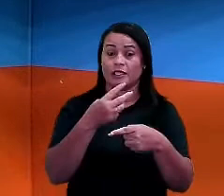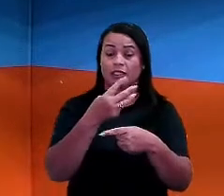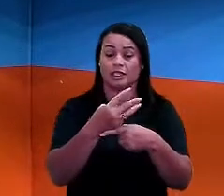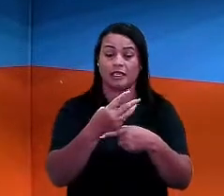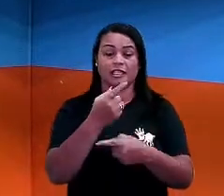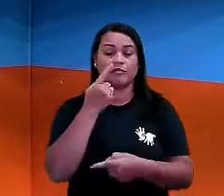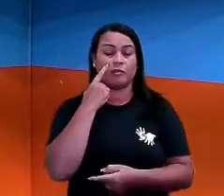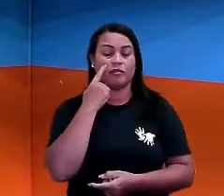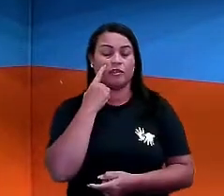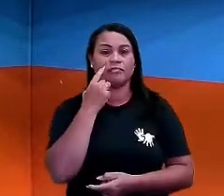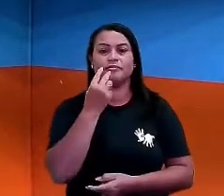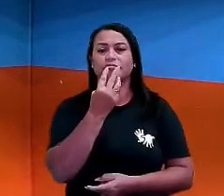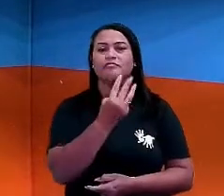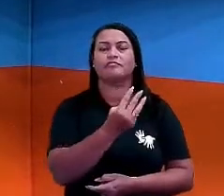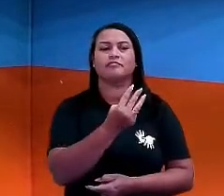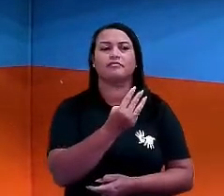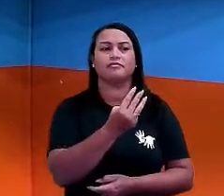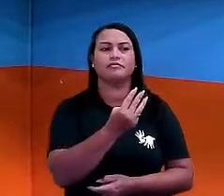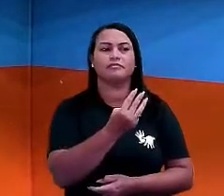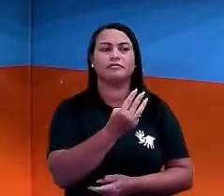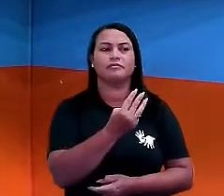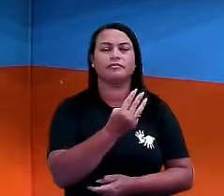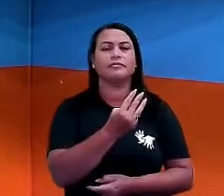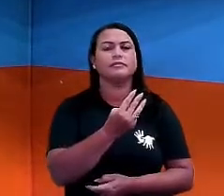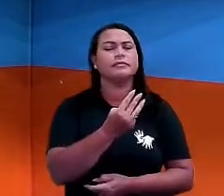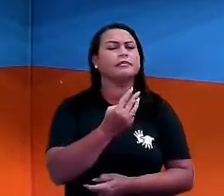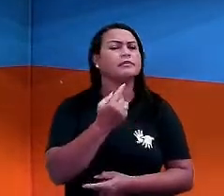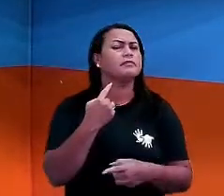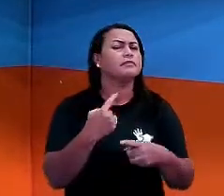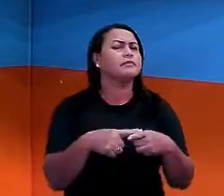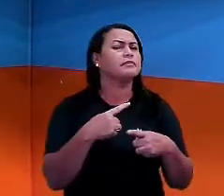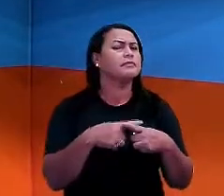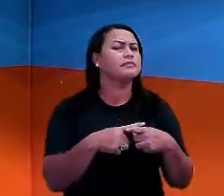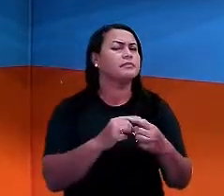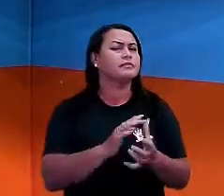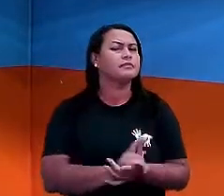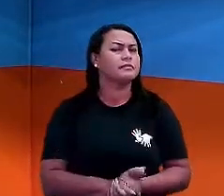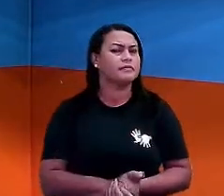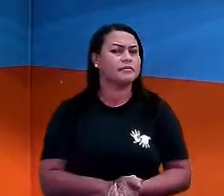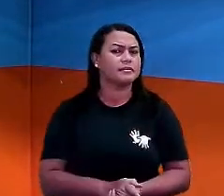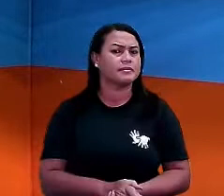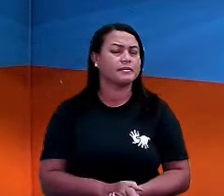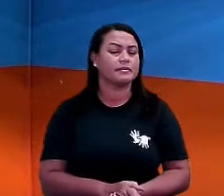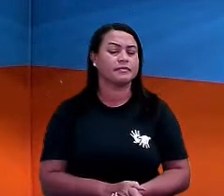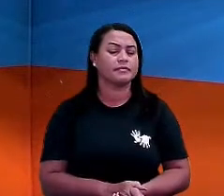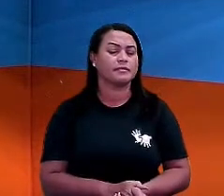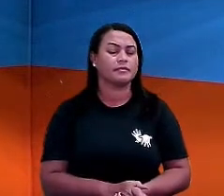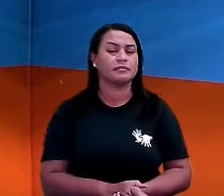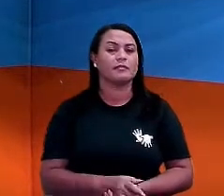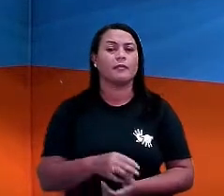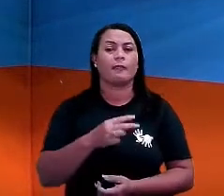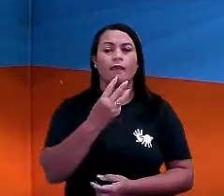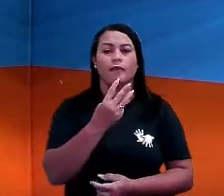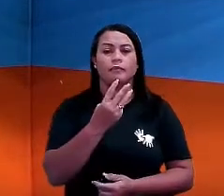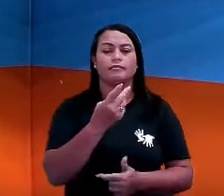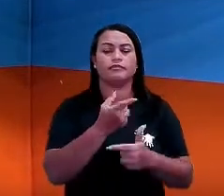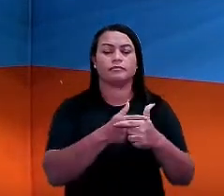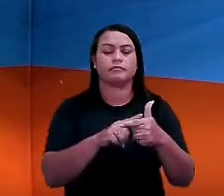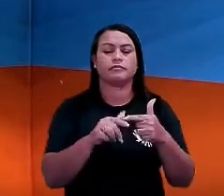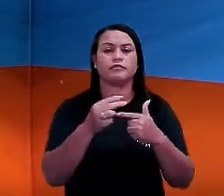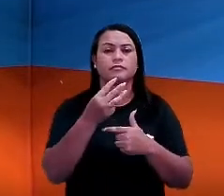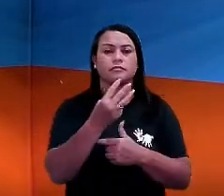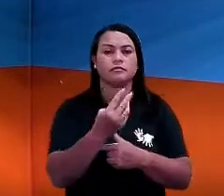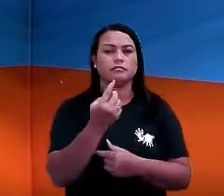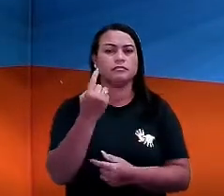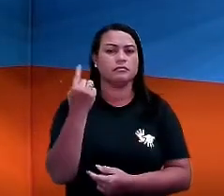número 3, tá? Por quê? 3 dividido por 3 vai dar